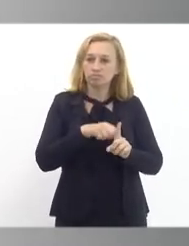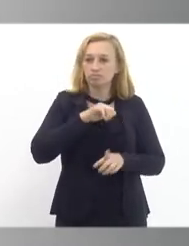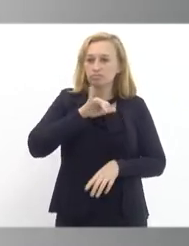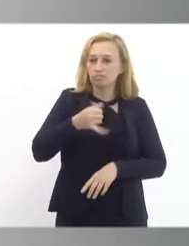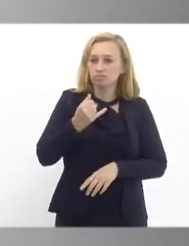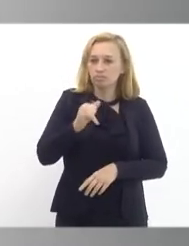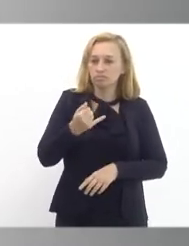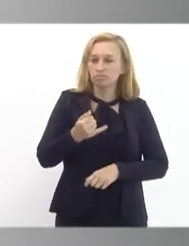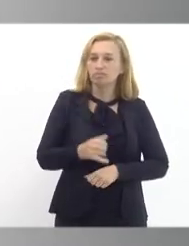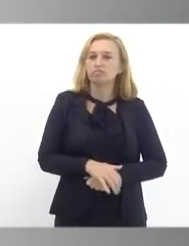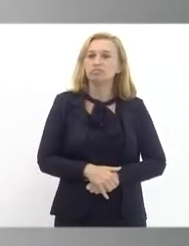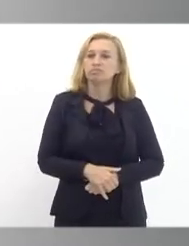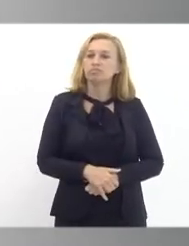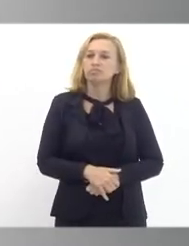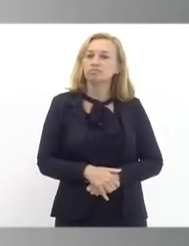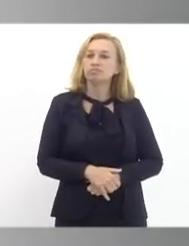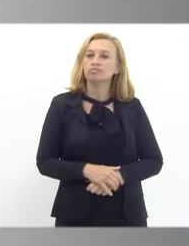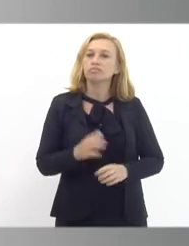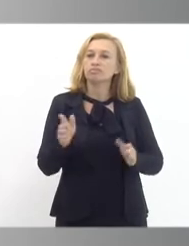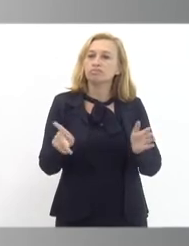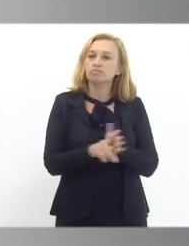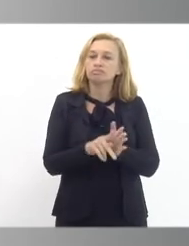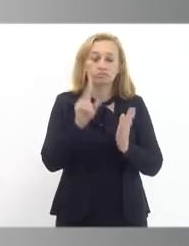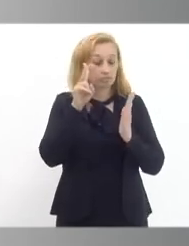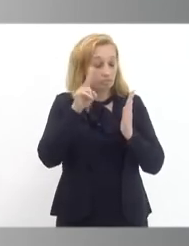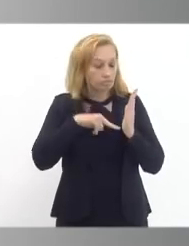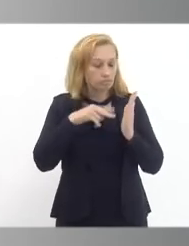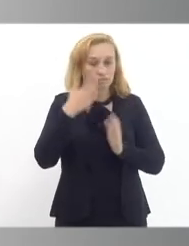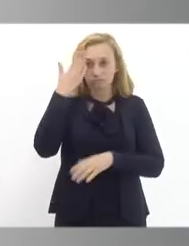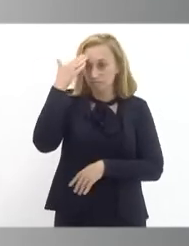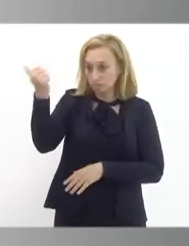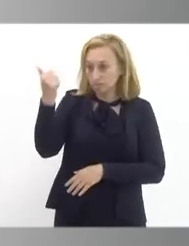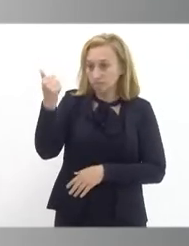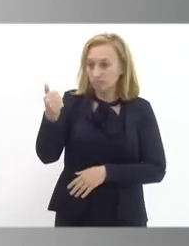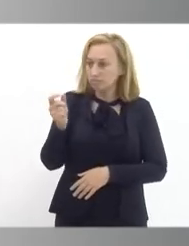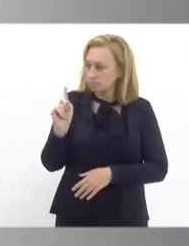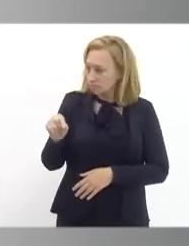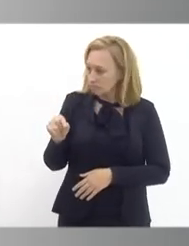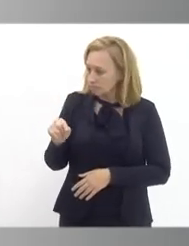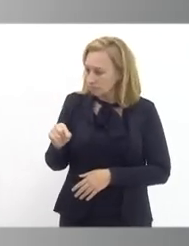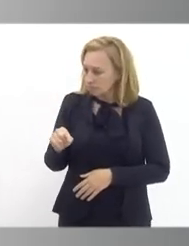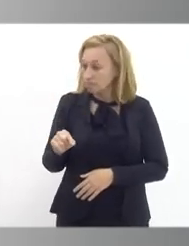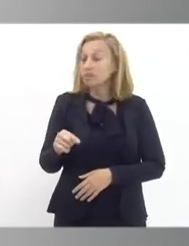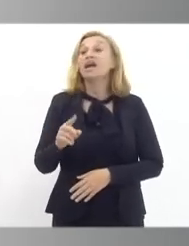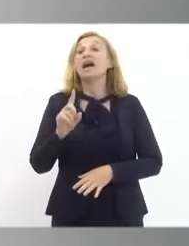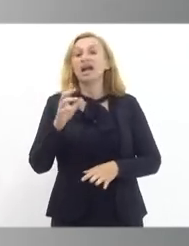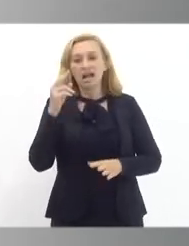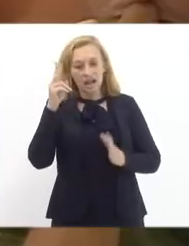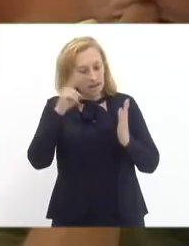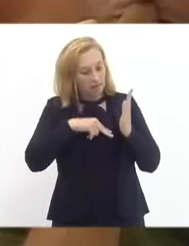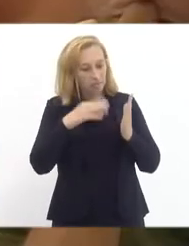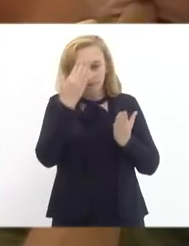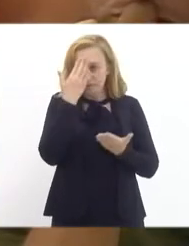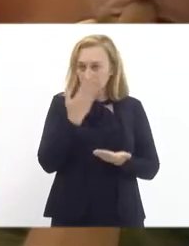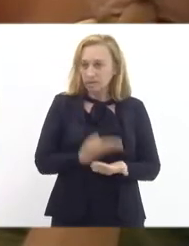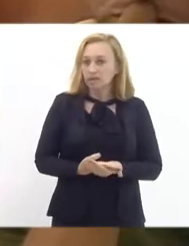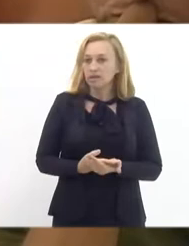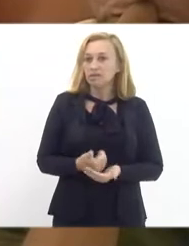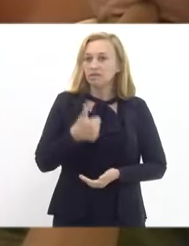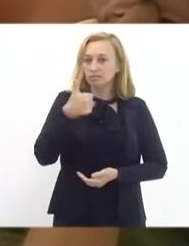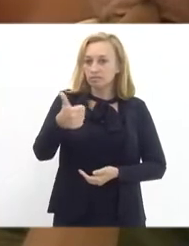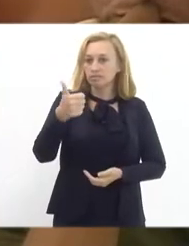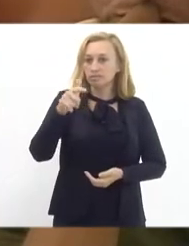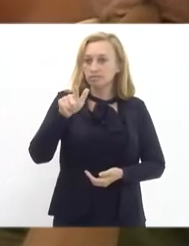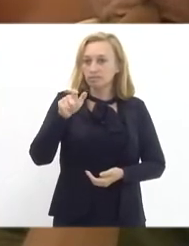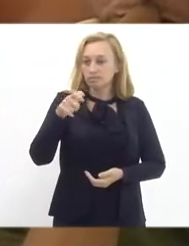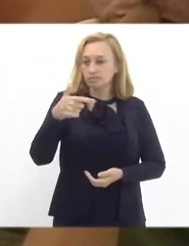engano, o projeto Ler para Saber, não é isso? Ler para Crer. Conseguimos colocar 125